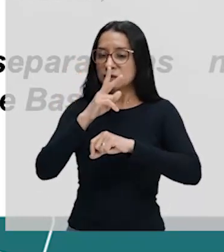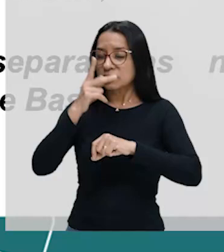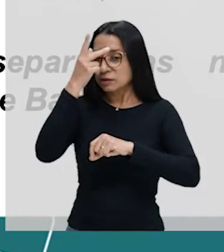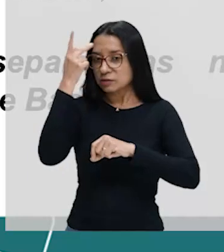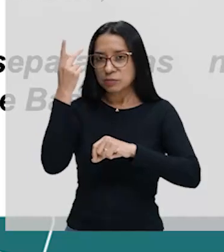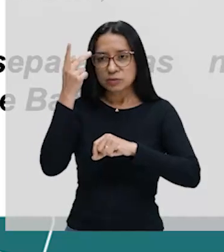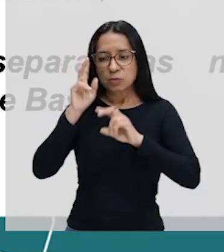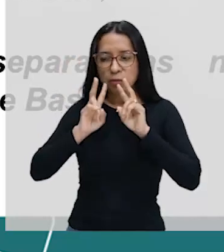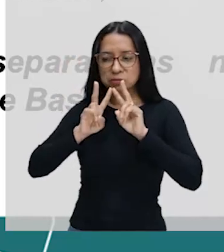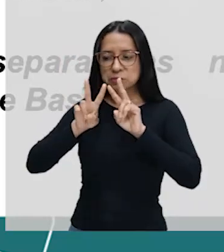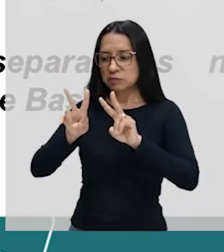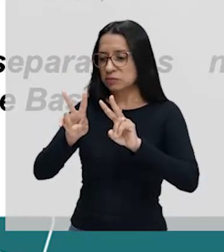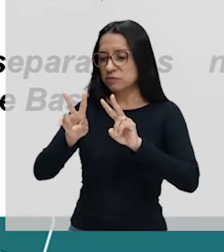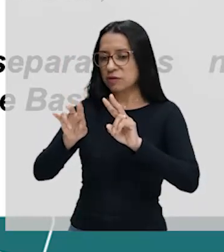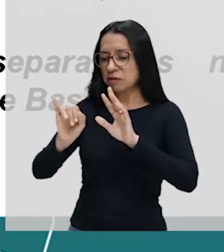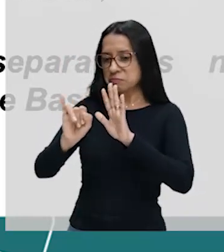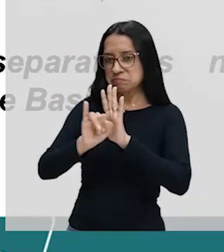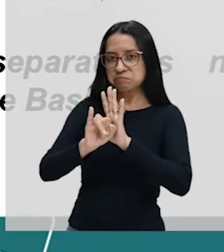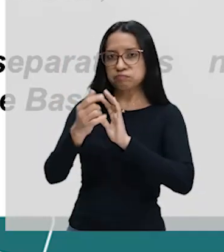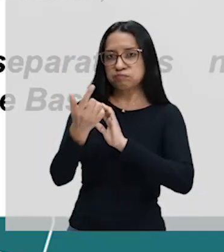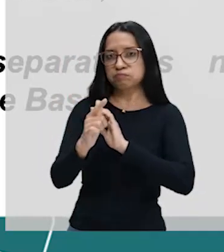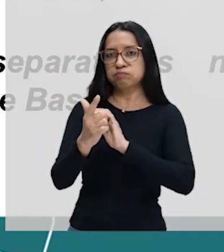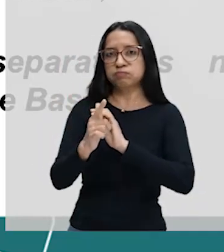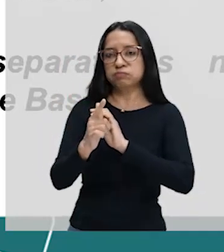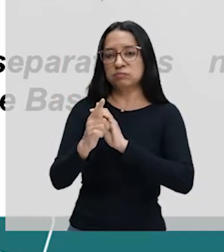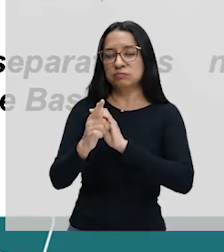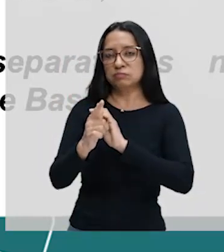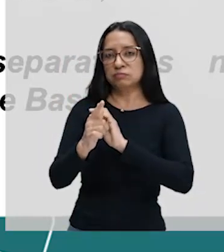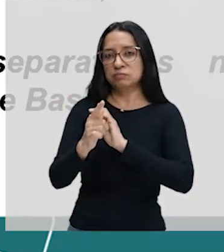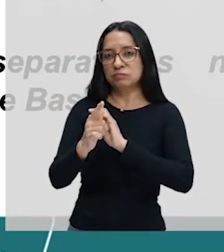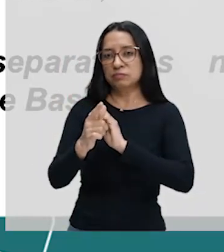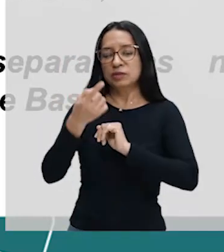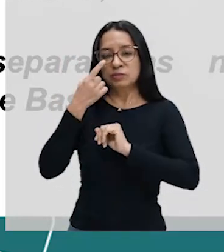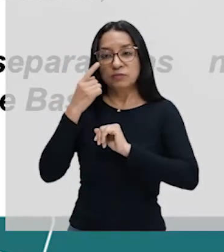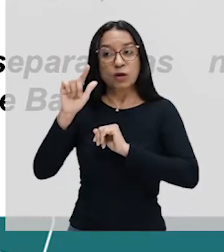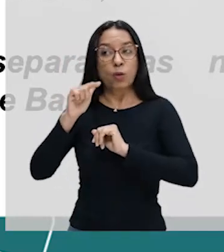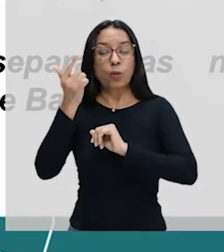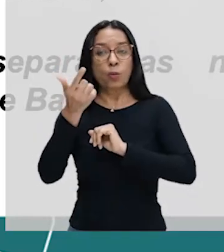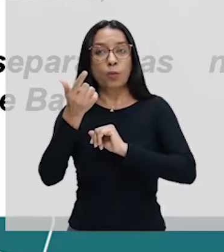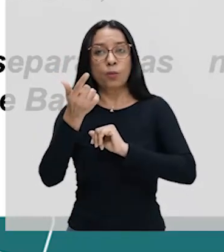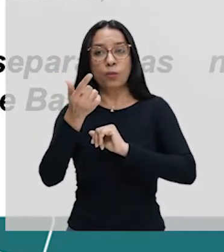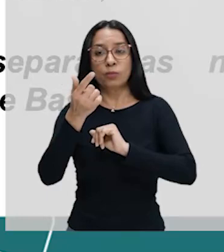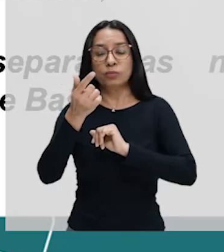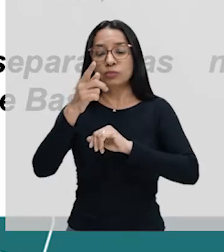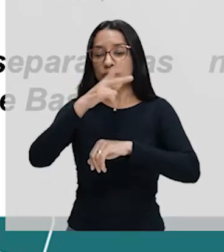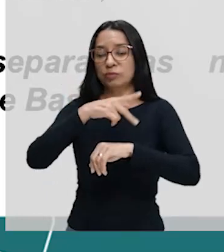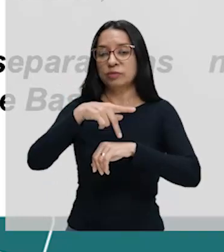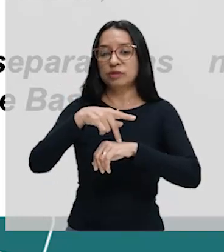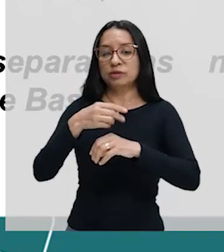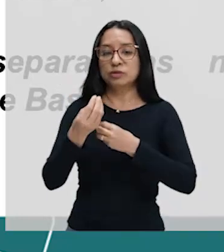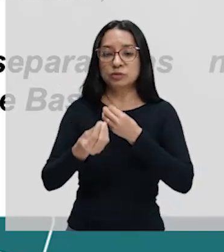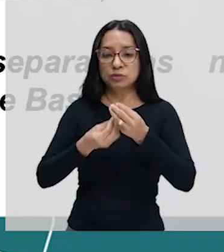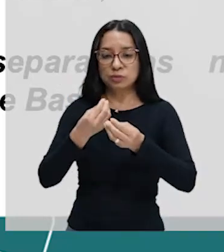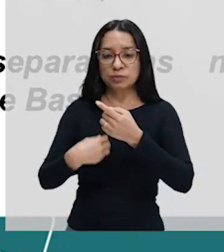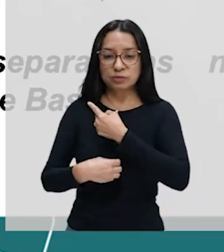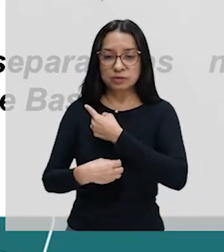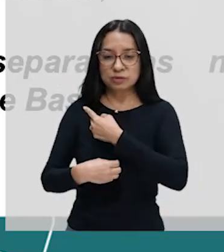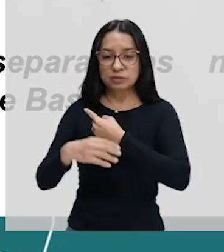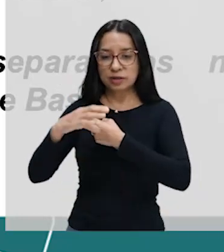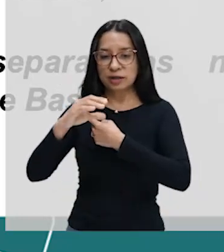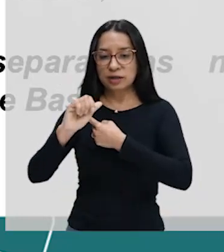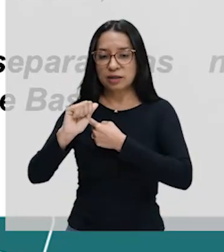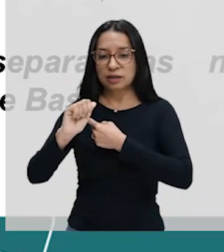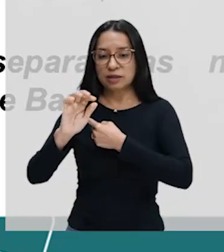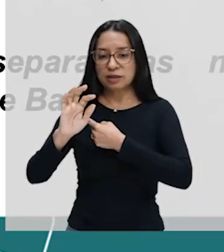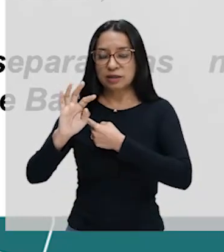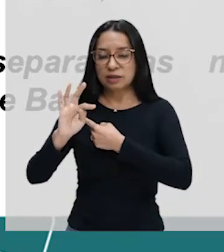não se vê como patriotismo, como a pátria espanhola. Ela vê uma outra pátria, como é o caso da região da Catalunha, galera, tá?